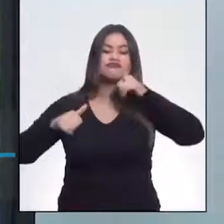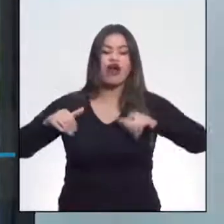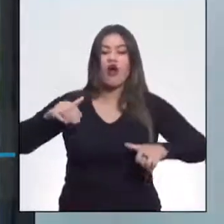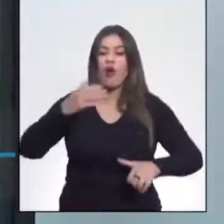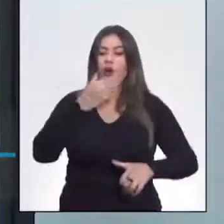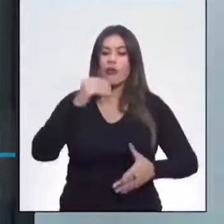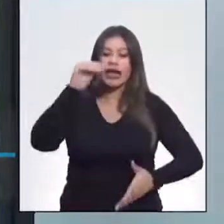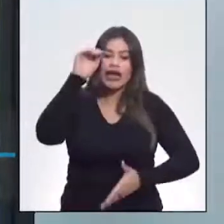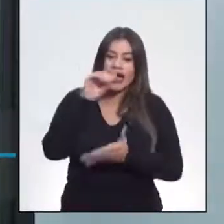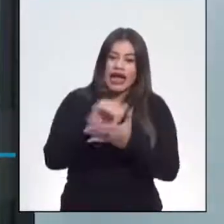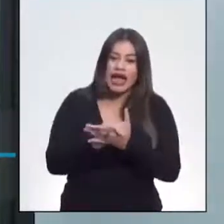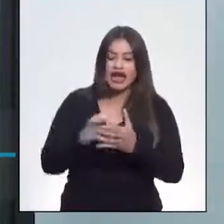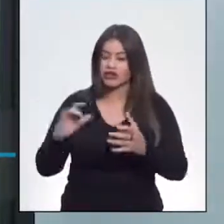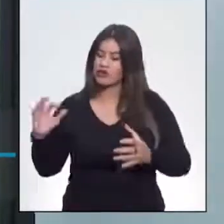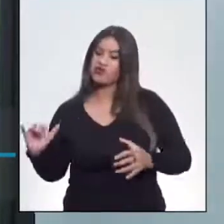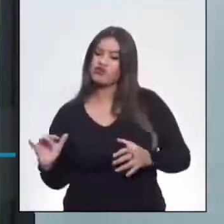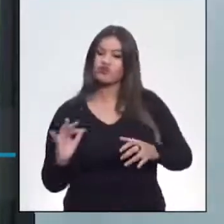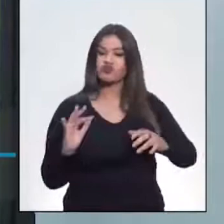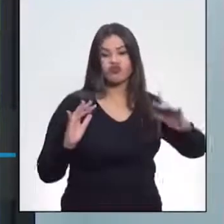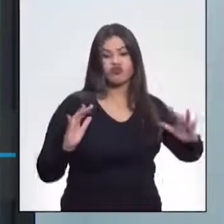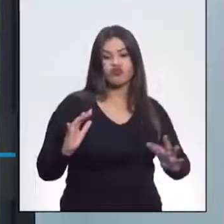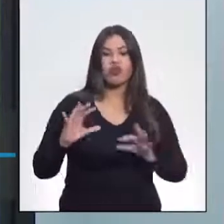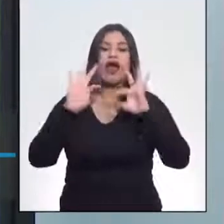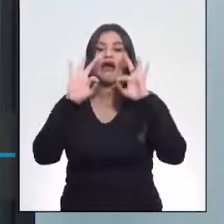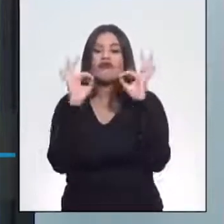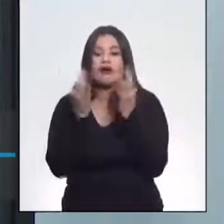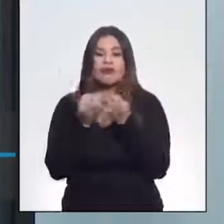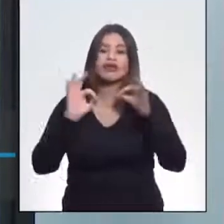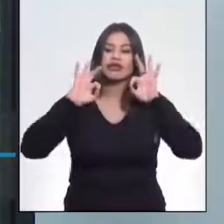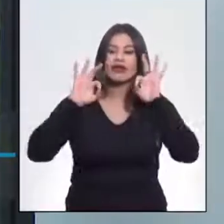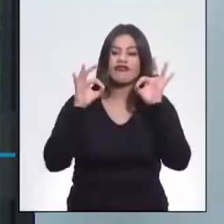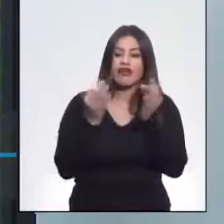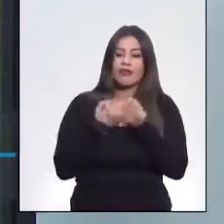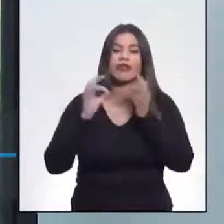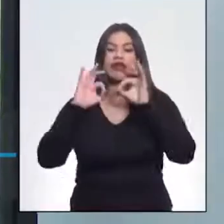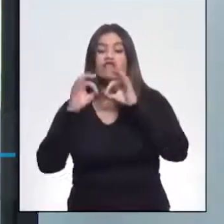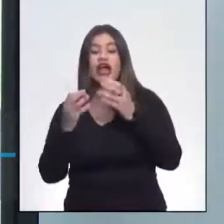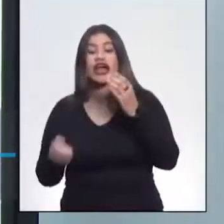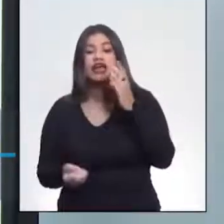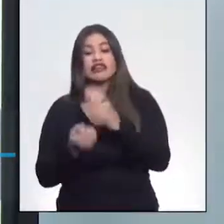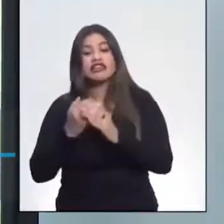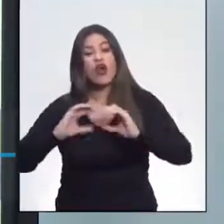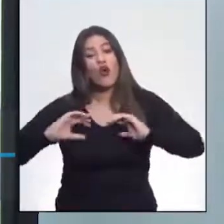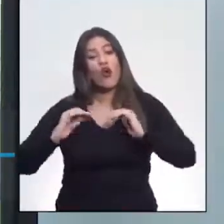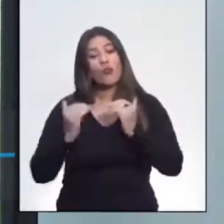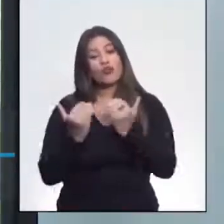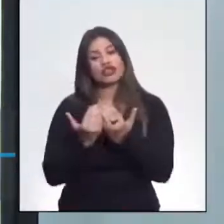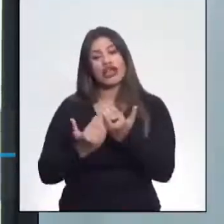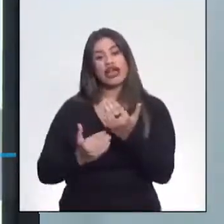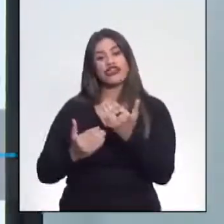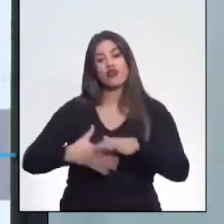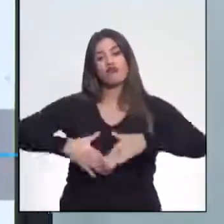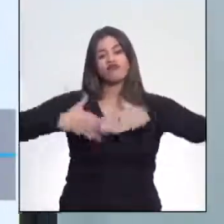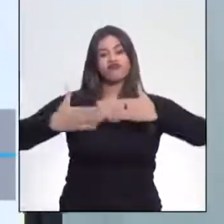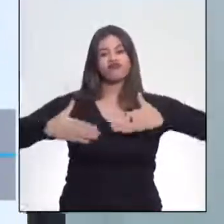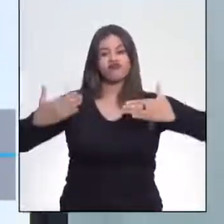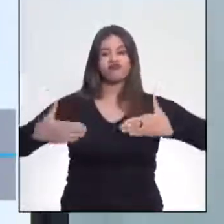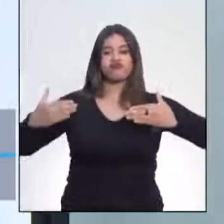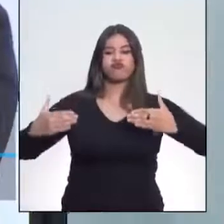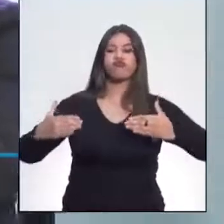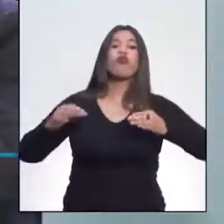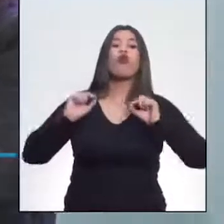propriedades rurais agrícolas familiares e vão formando uma comunidade um pouco maior que é